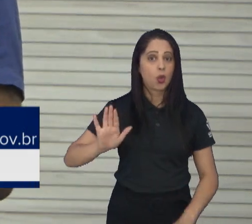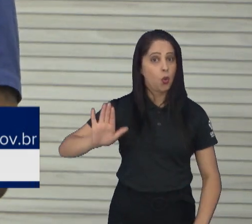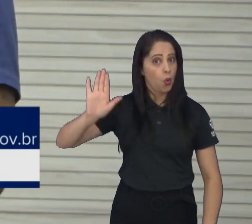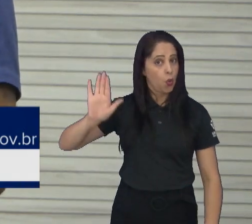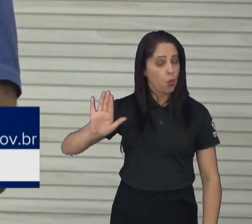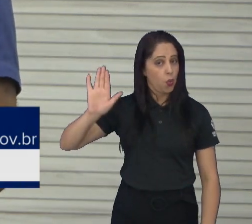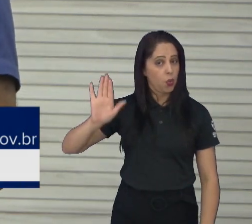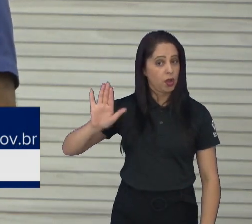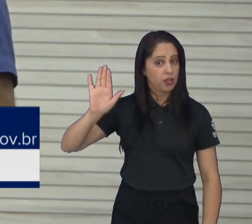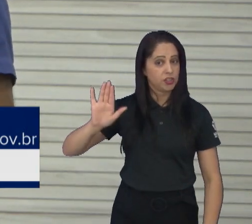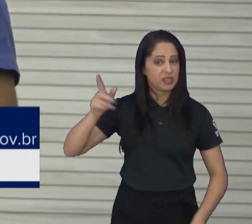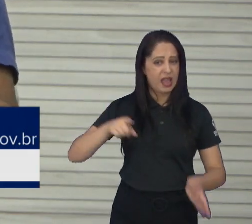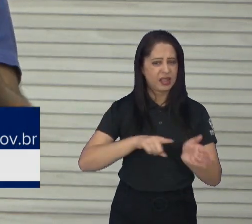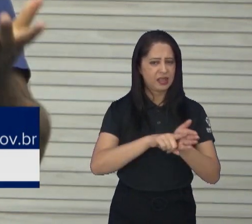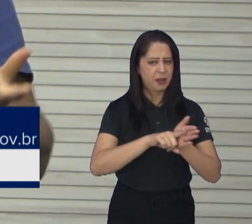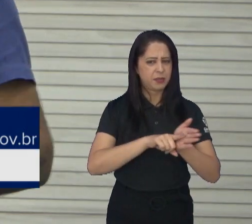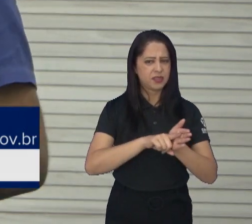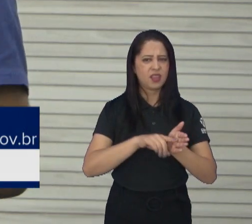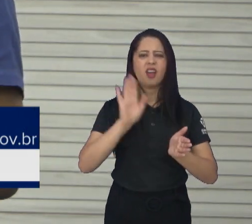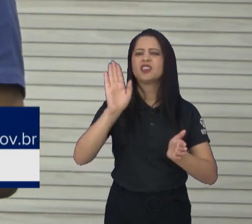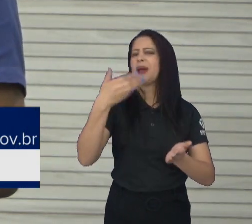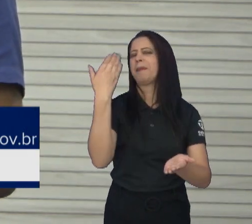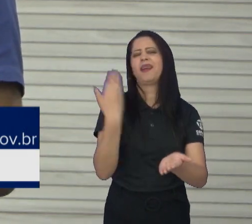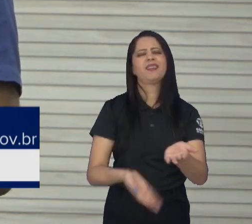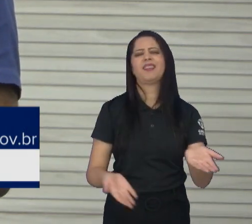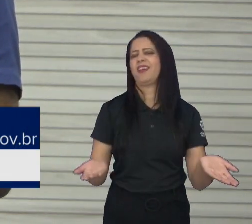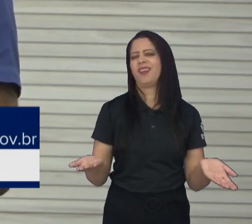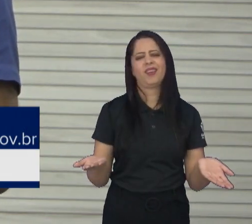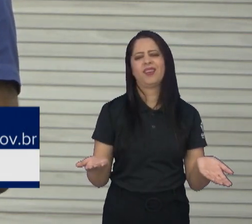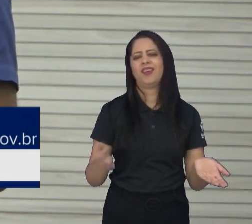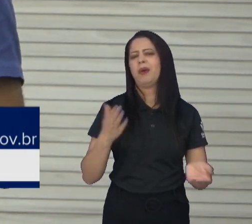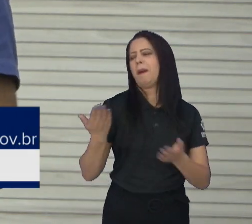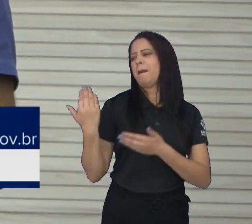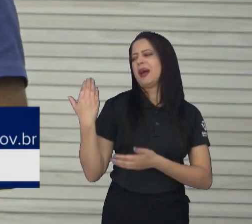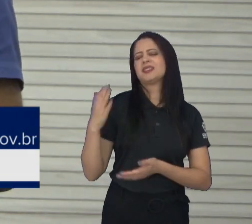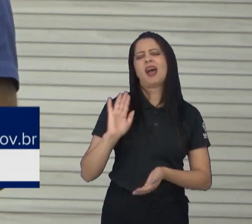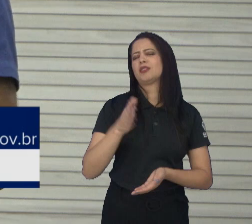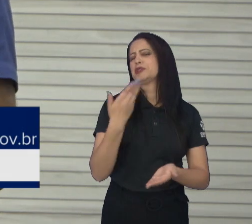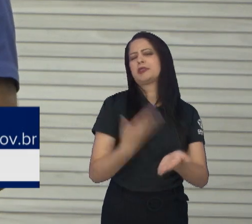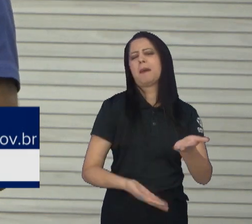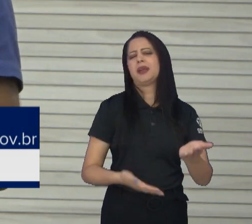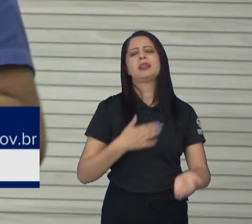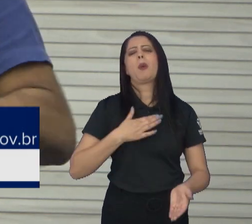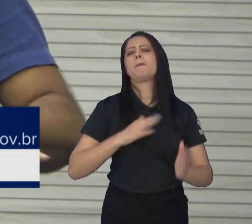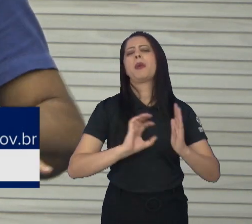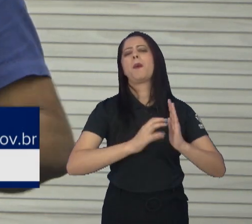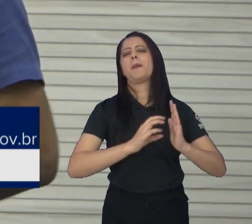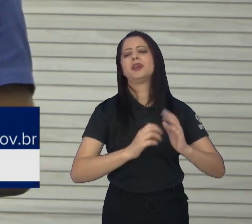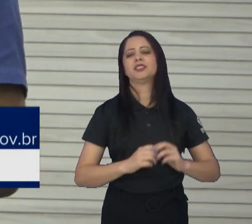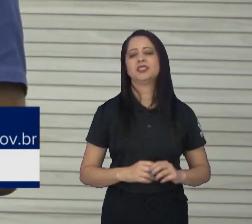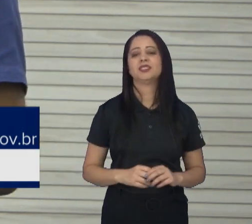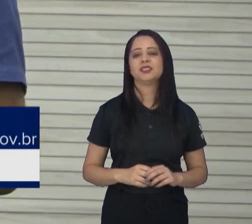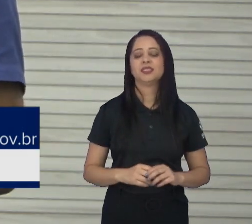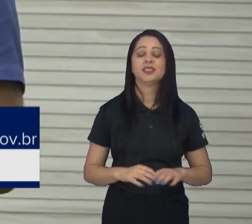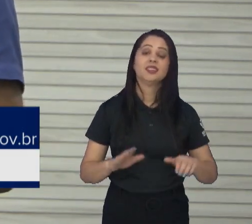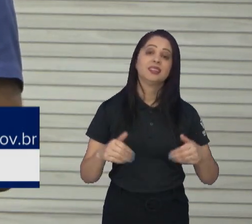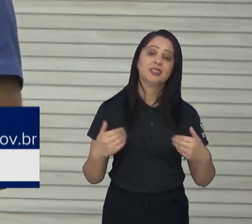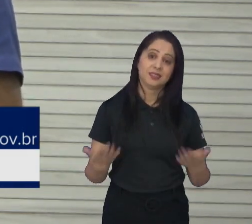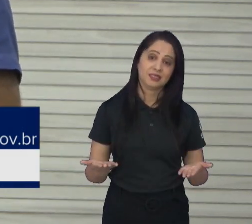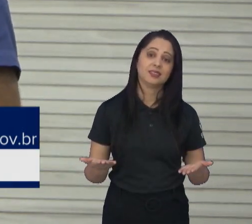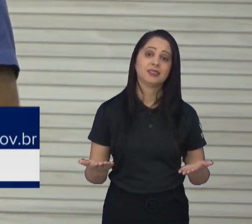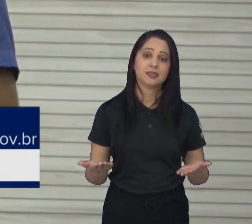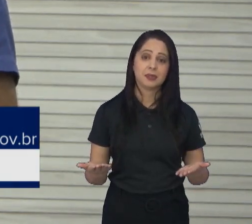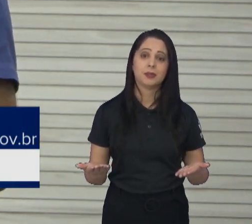deles apareceu na pesquisa, eles já perderam a eleição, na eleição passada, já perderam para o meu partido. Então já não é, não